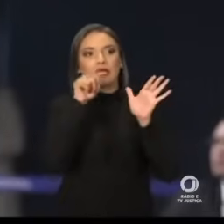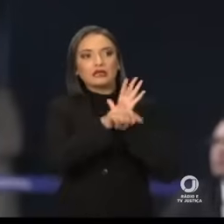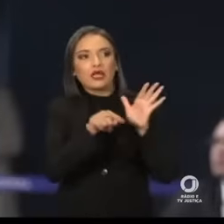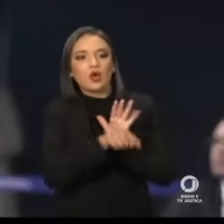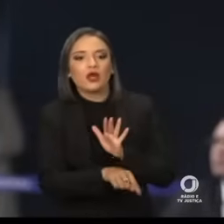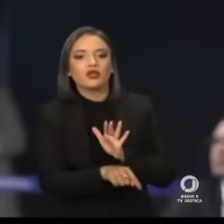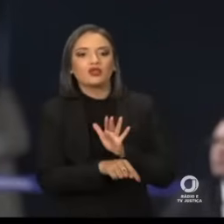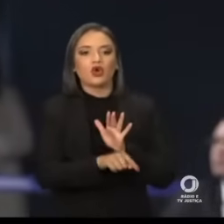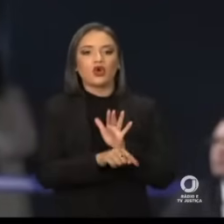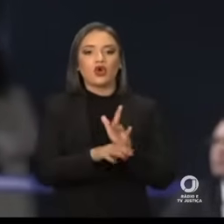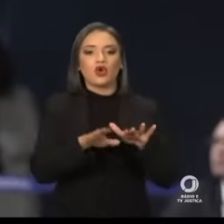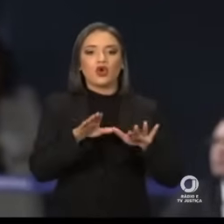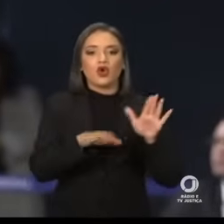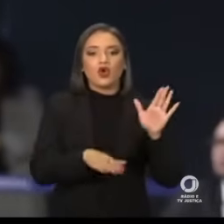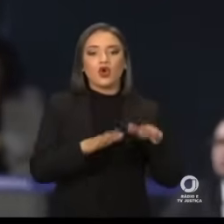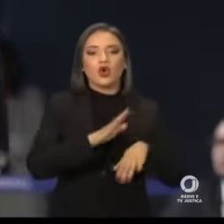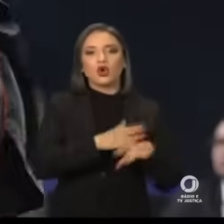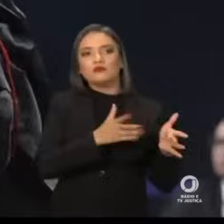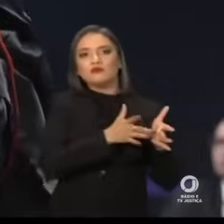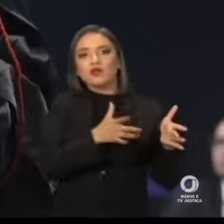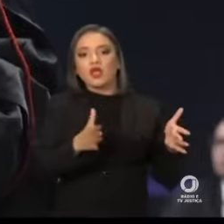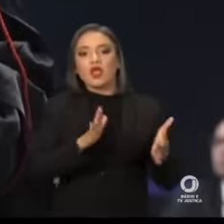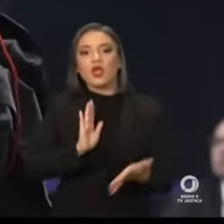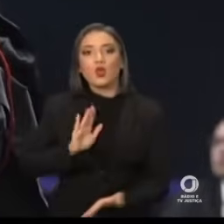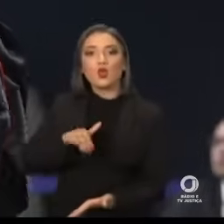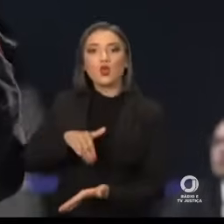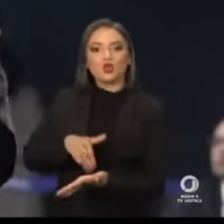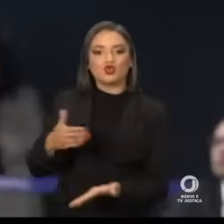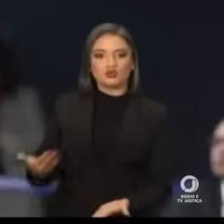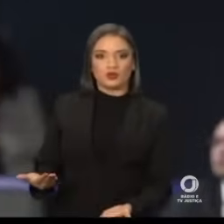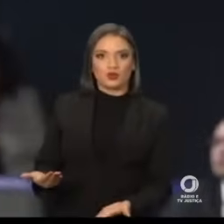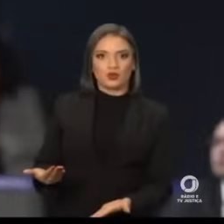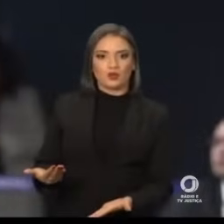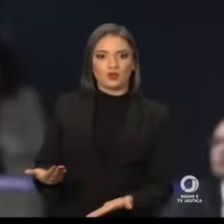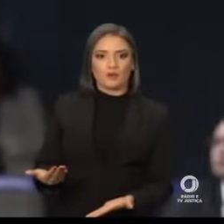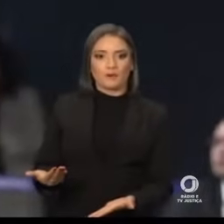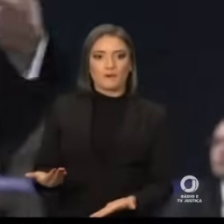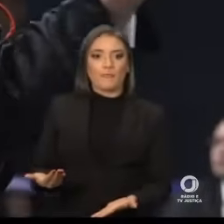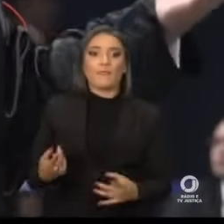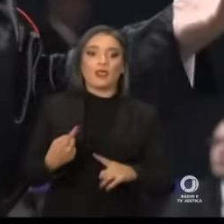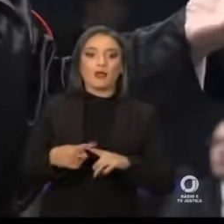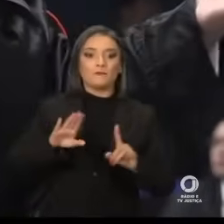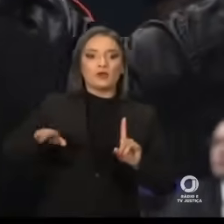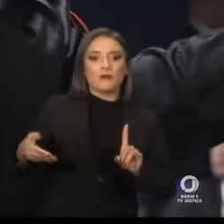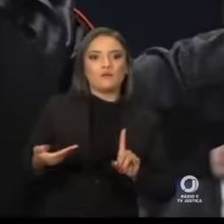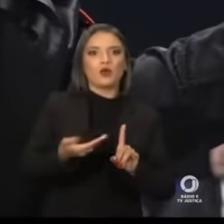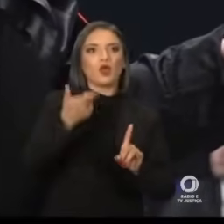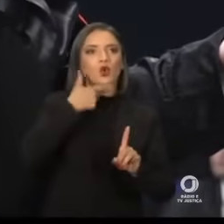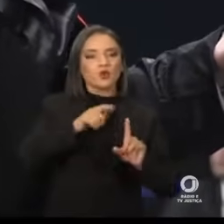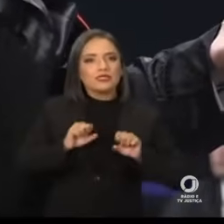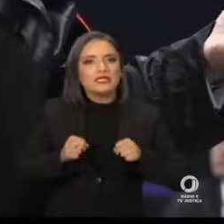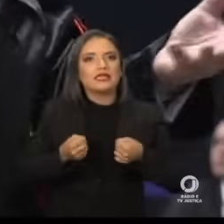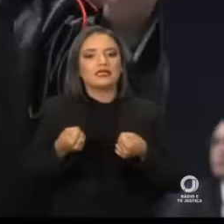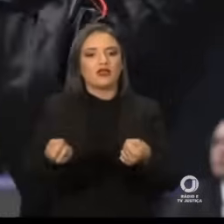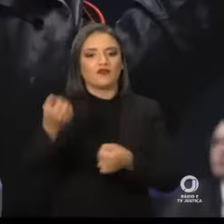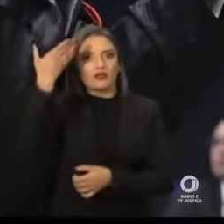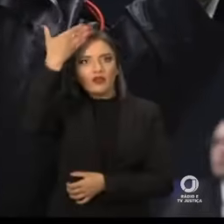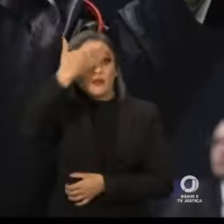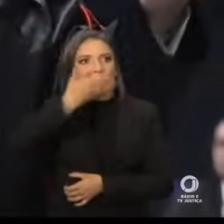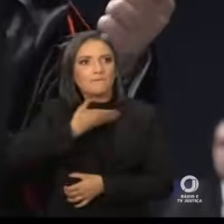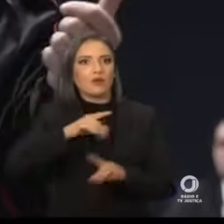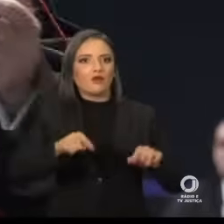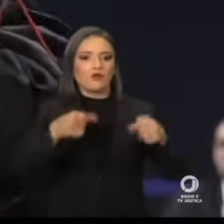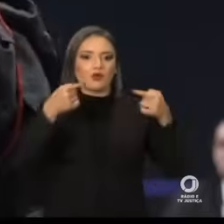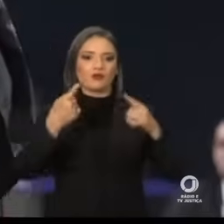em último lugar no processo de instrução, para que o réu pudesse se defender da prova contra ele produzida, porque antes